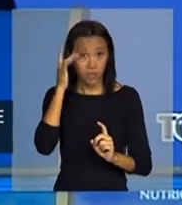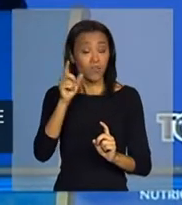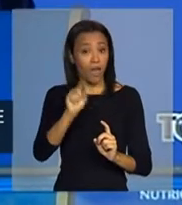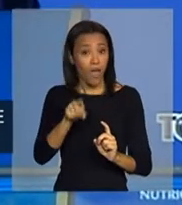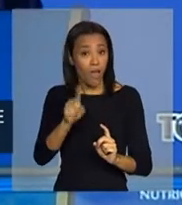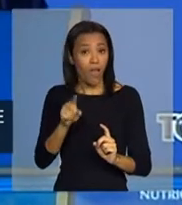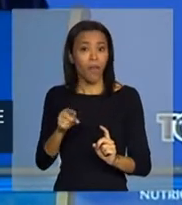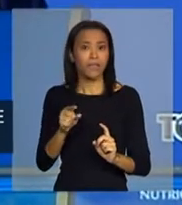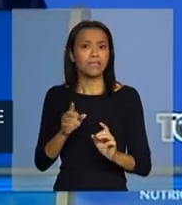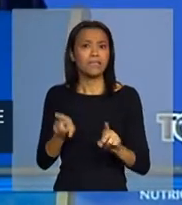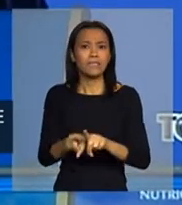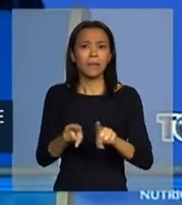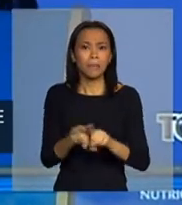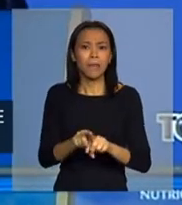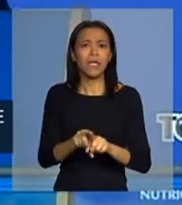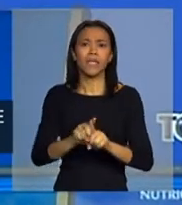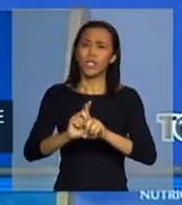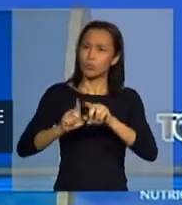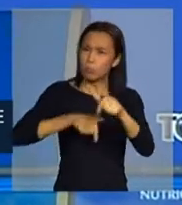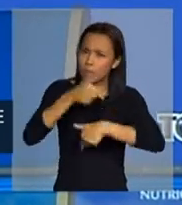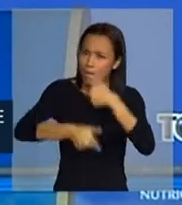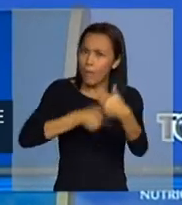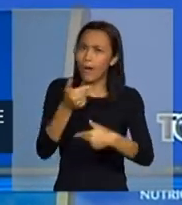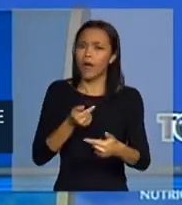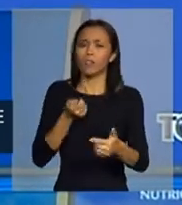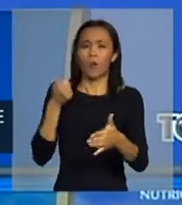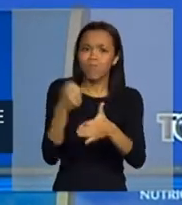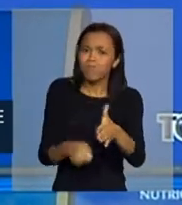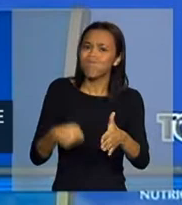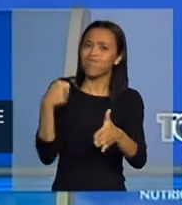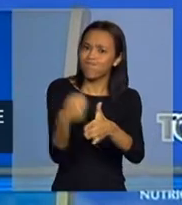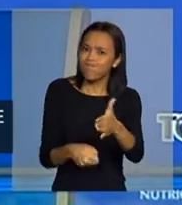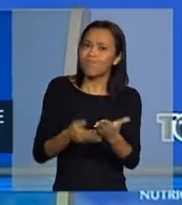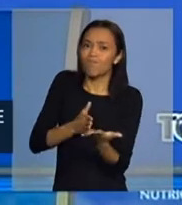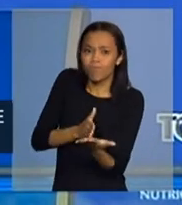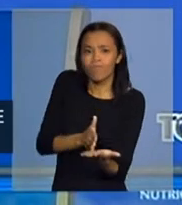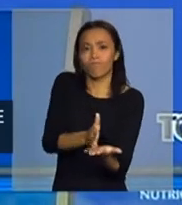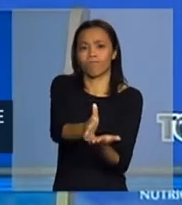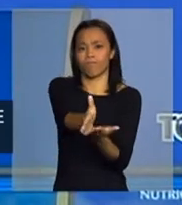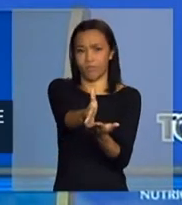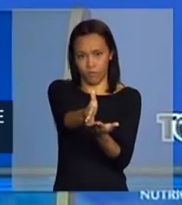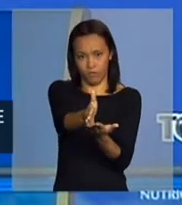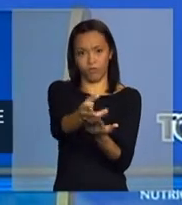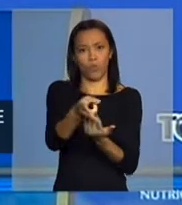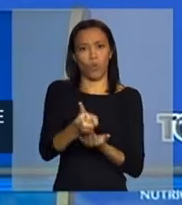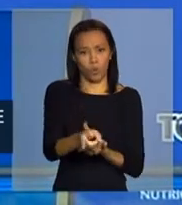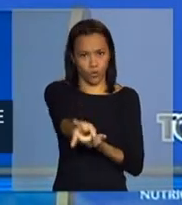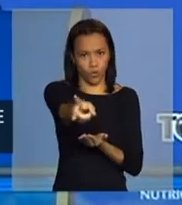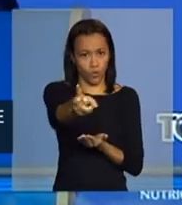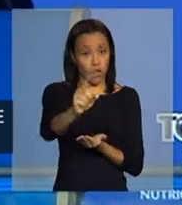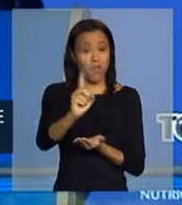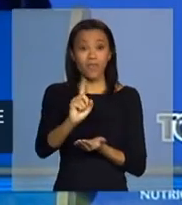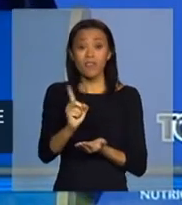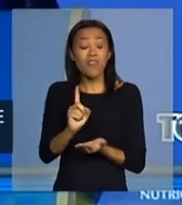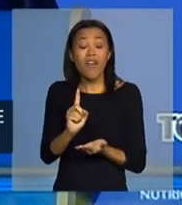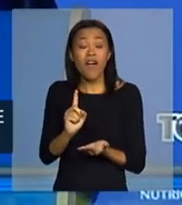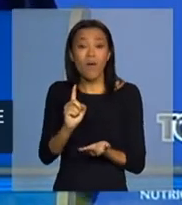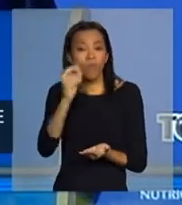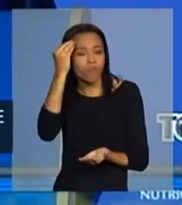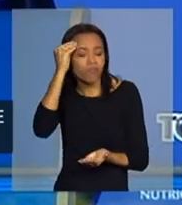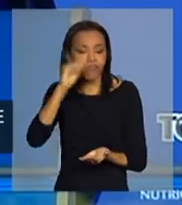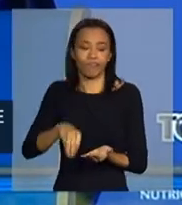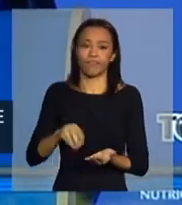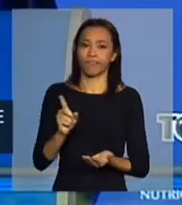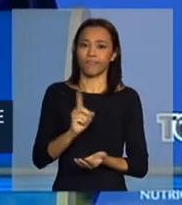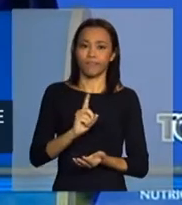fruto da ousadia, mais de um trabalho persistente, com muito empenho. Não se deixou ao